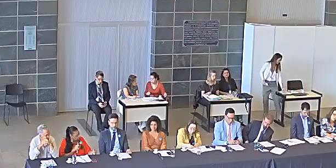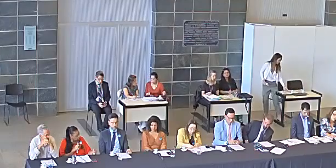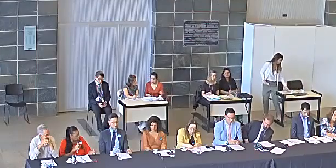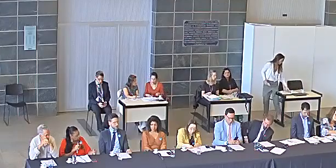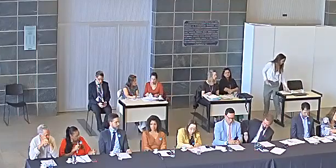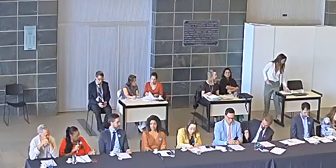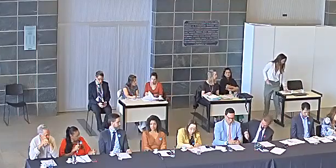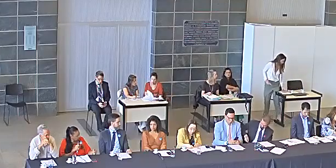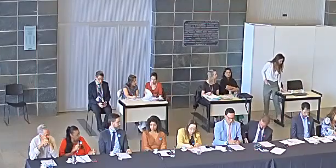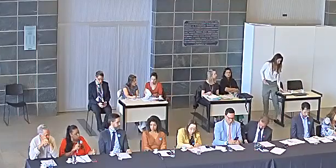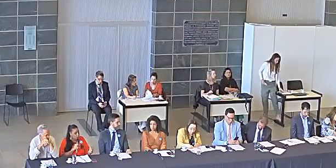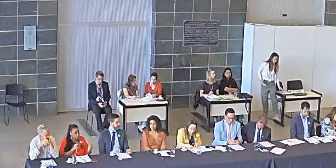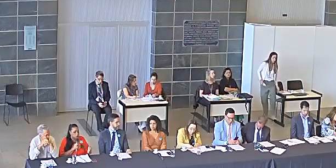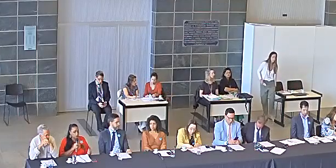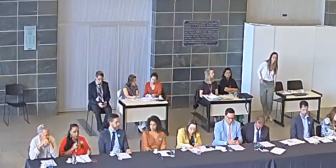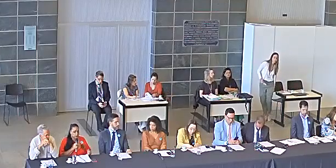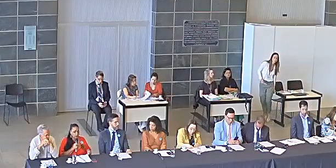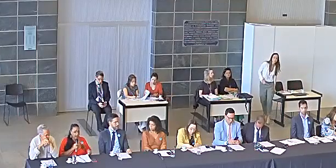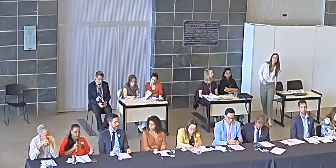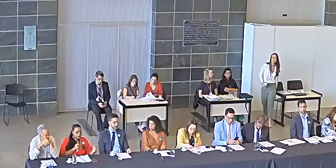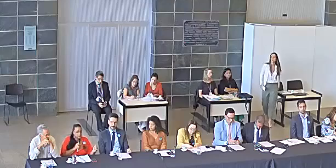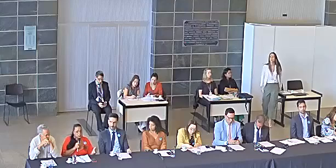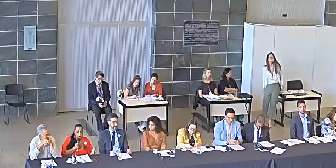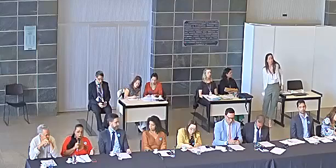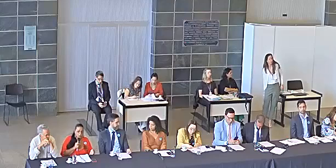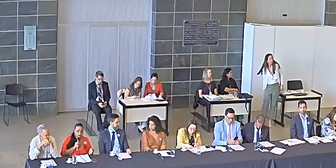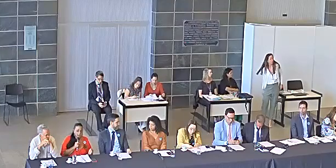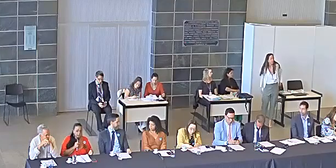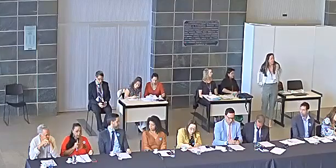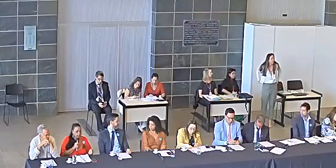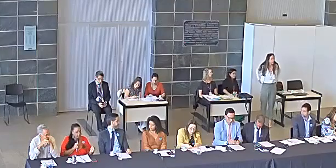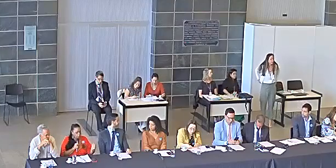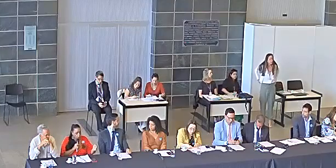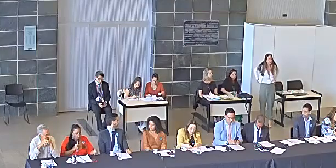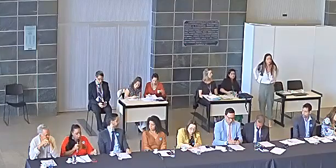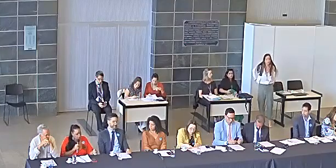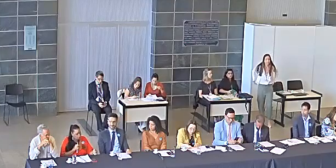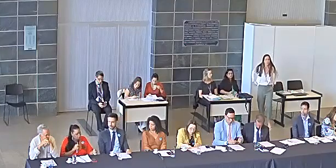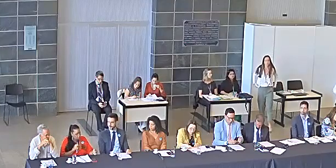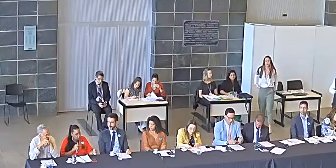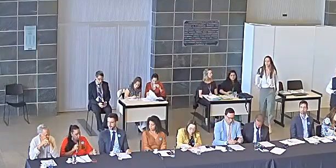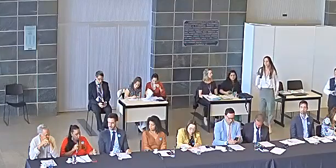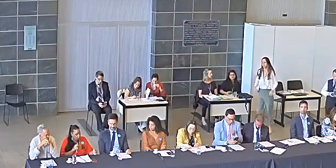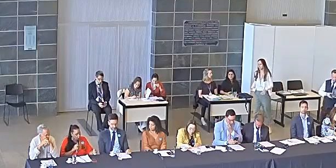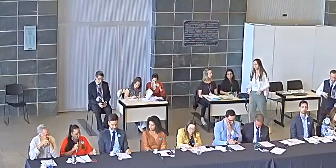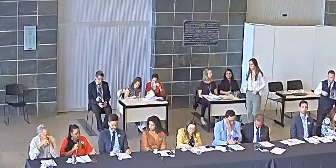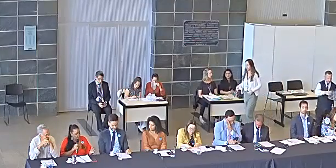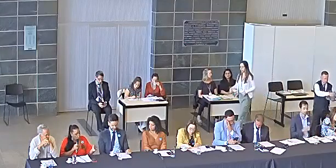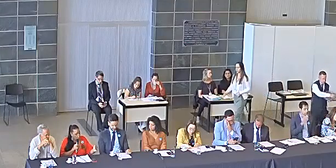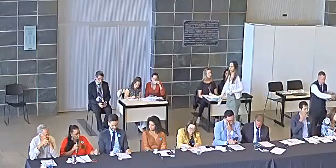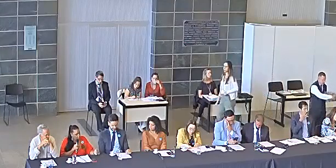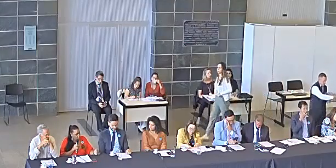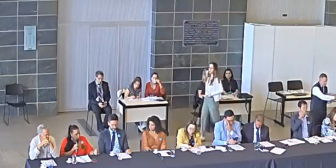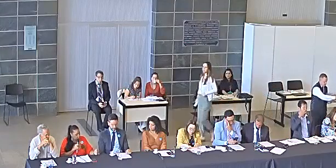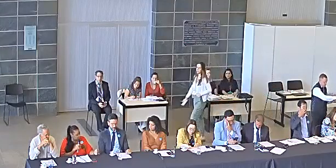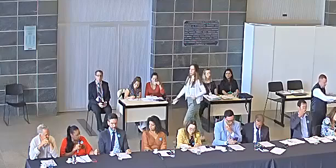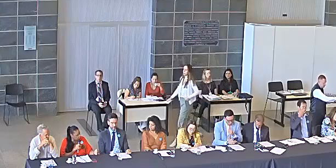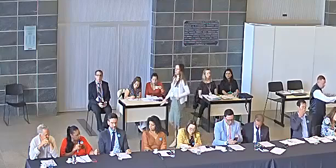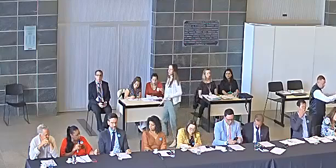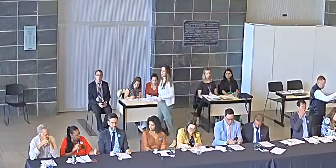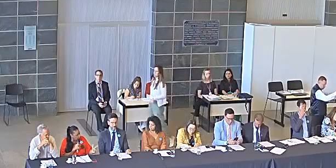ônibus convencionais? Os ônibus convencionais, você só pode viajar no ônibus convencional. Aí coloca lá